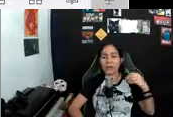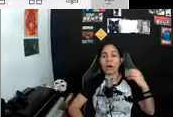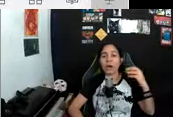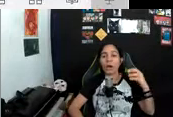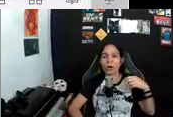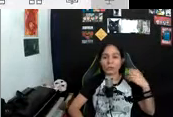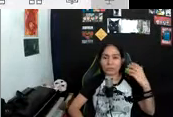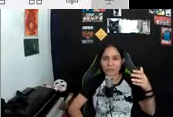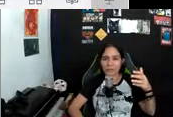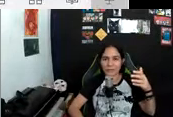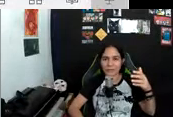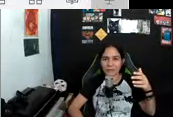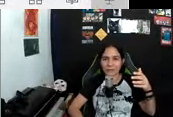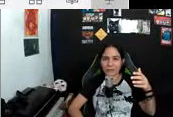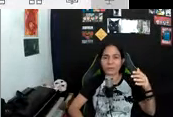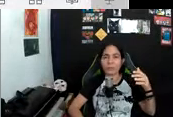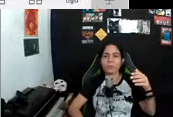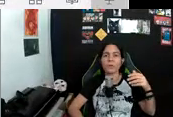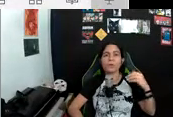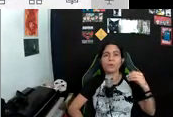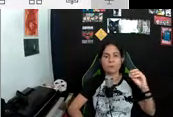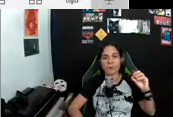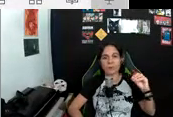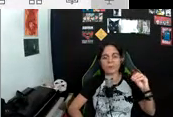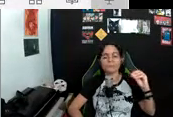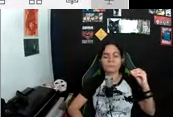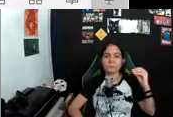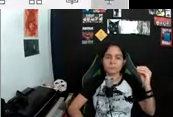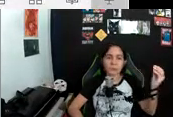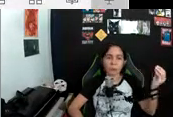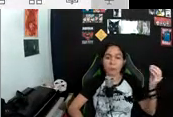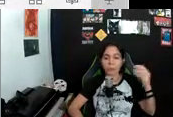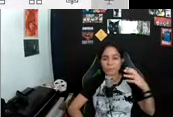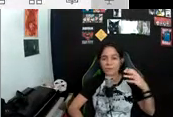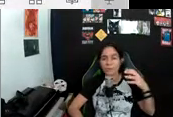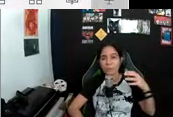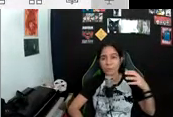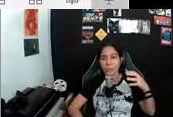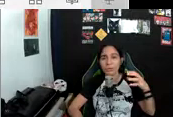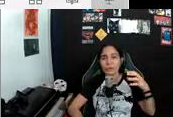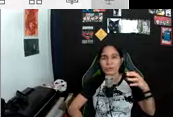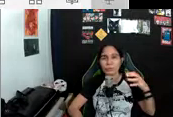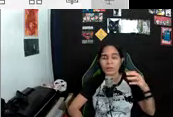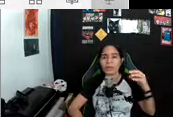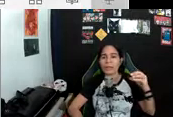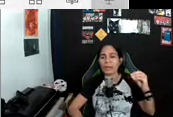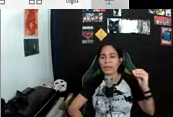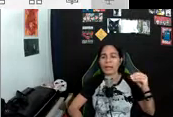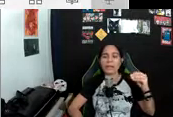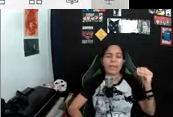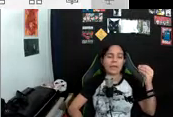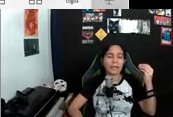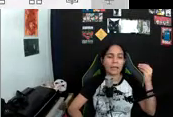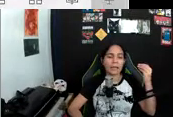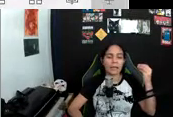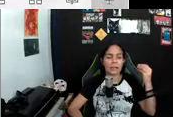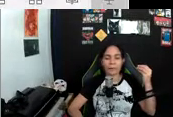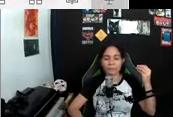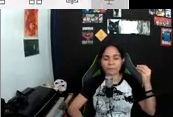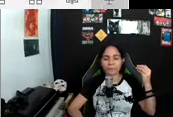você precisa ou de uma revalidação do seu diploma apenas, como, por exemplo, aqui no Mercosul, né? Quem